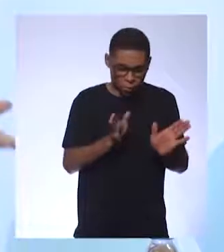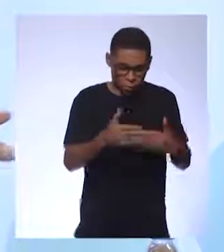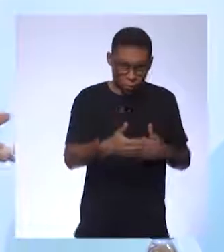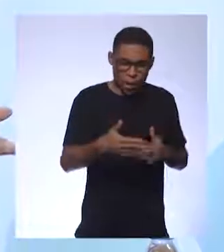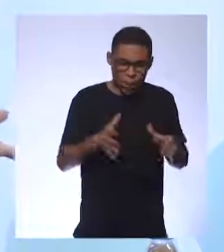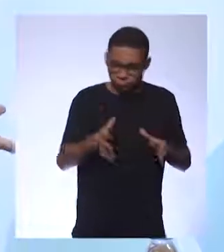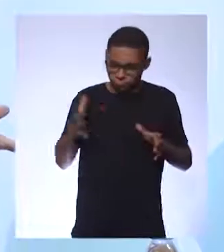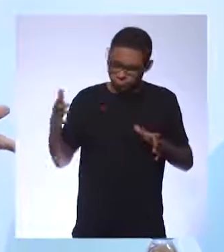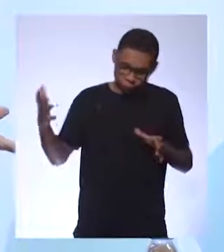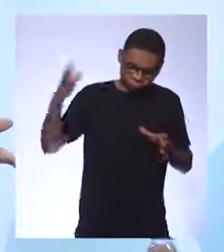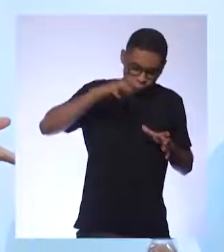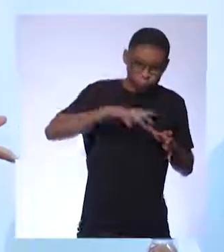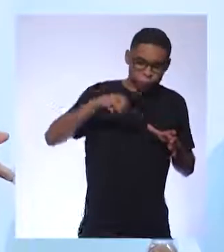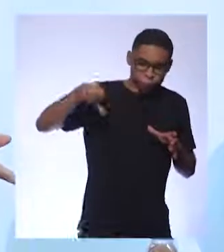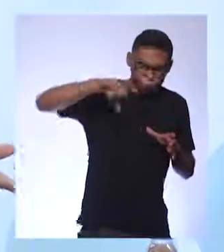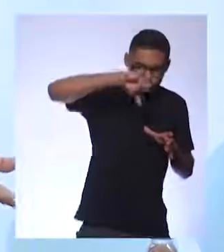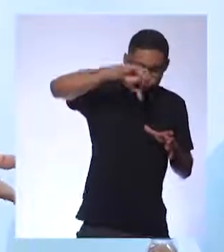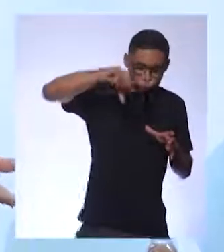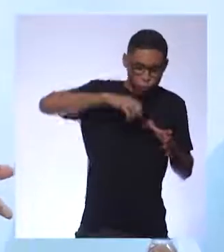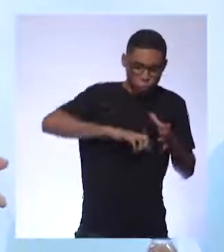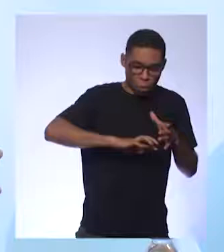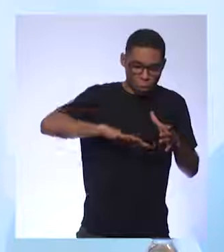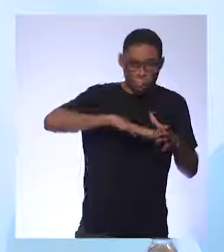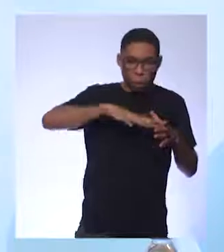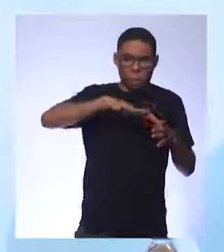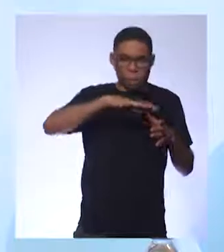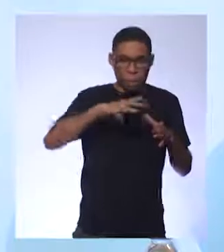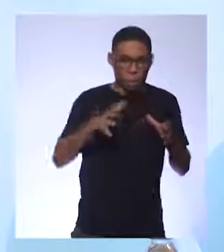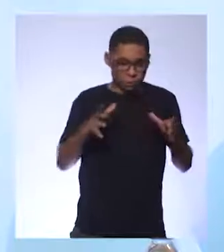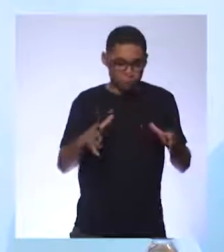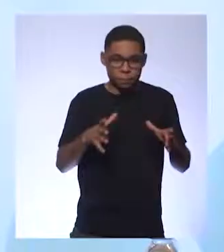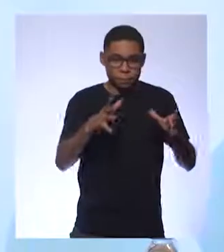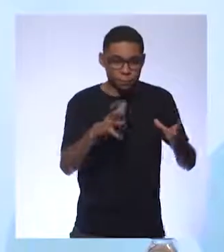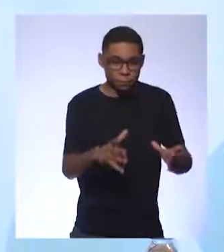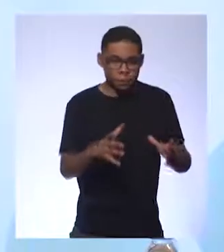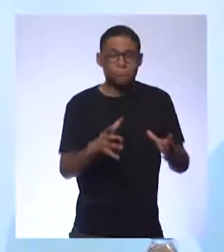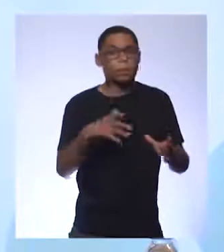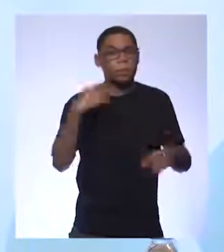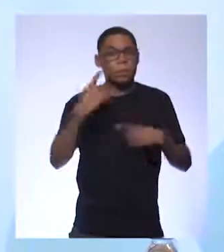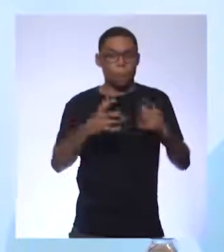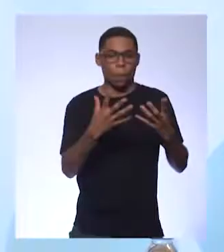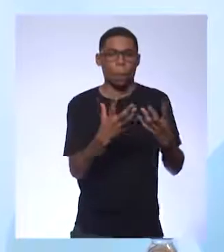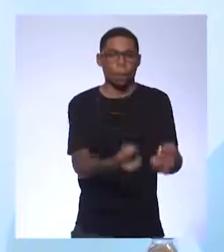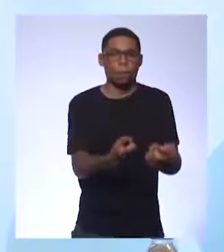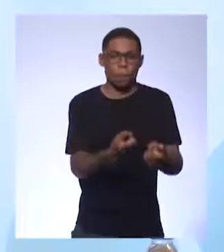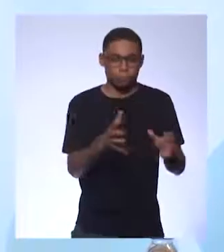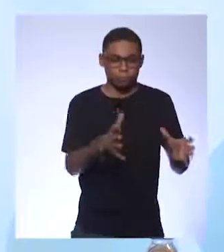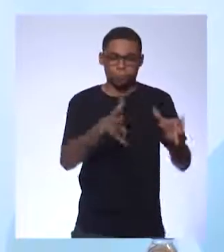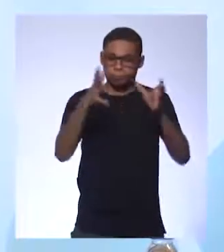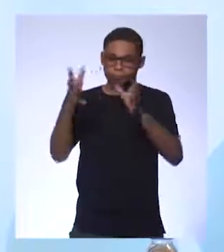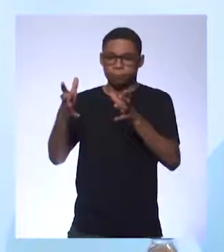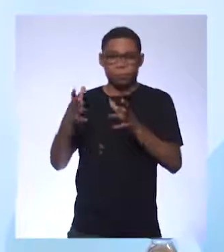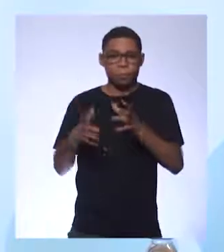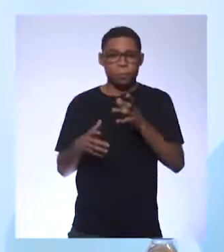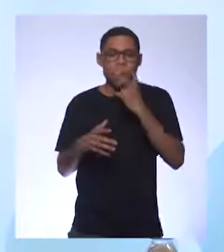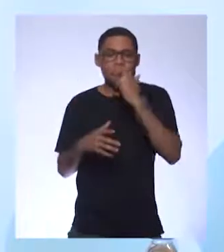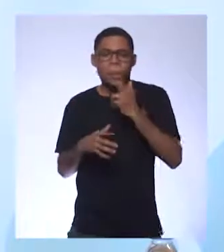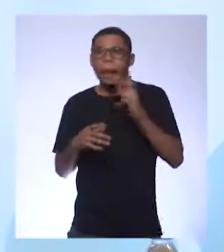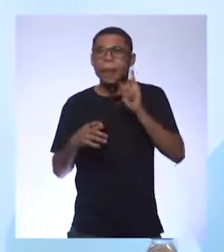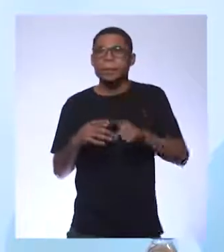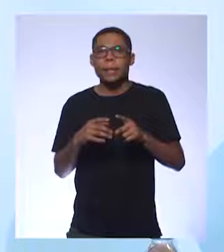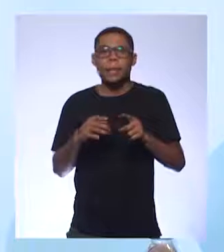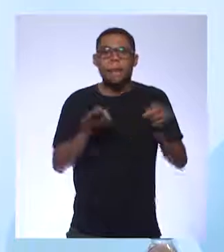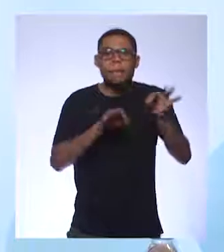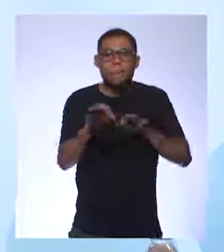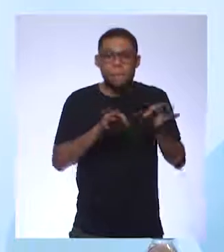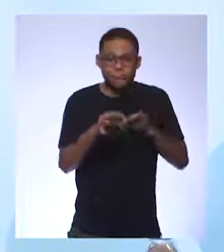também é uma forma de escultura, esculpir. Né? Escultura. Então, trouxe um vídeo para a gente de uma massa. É tipo massa de biscuit,